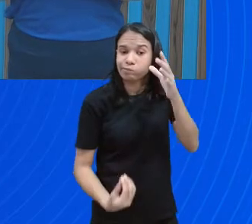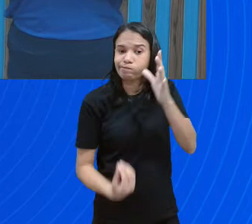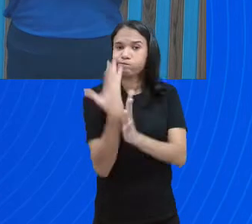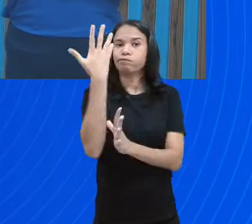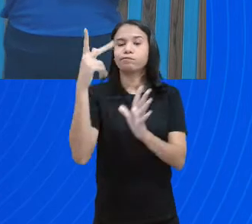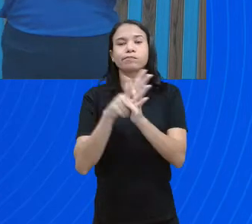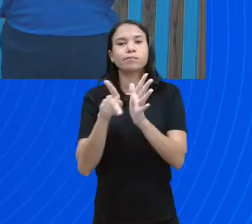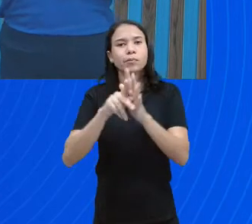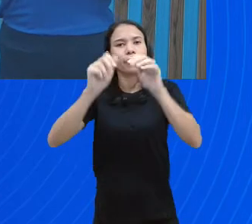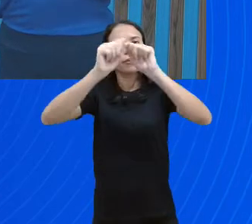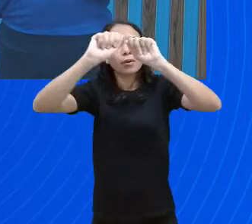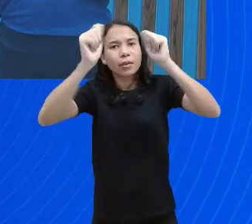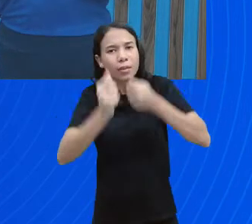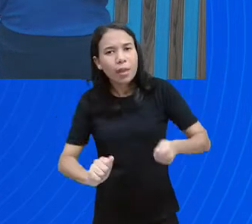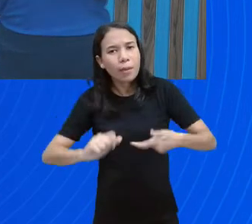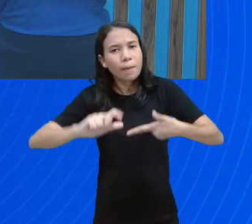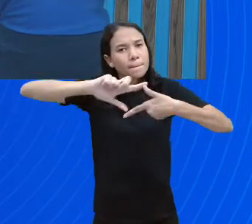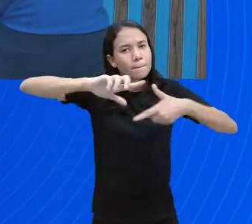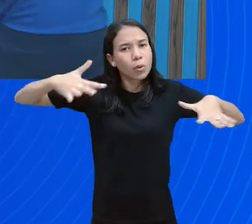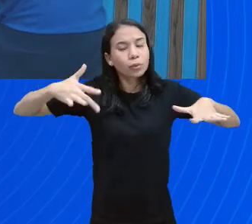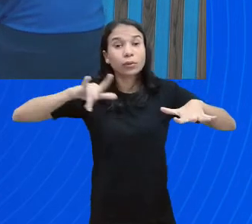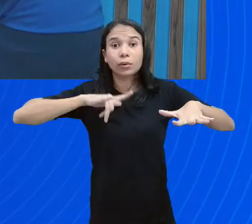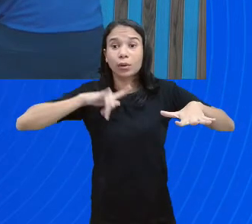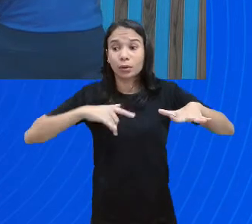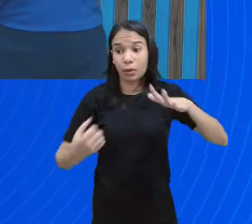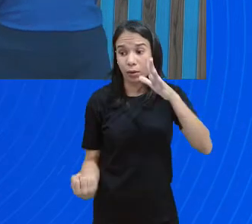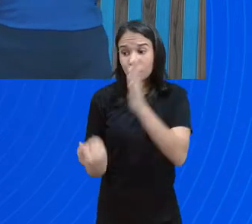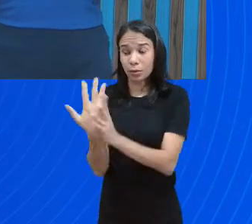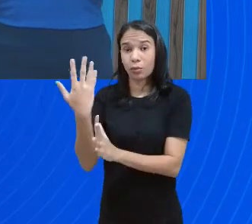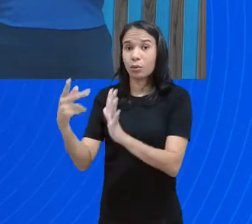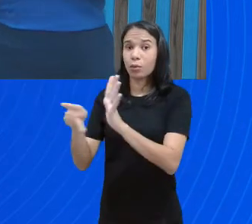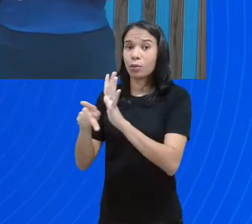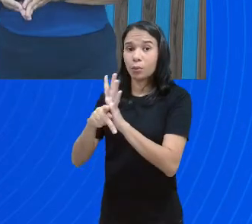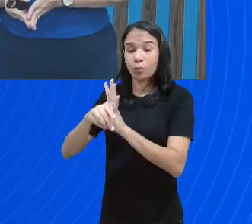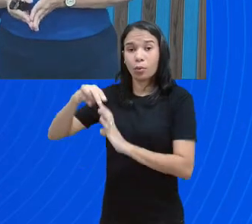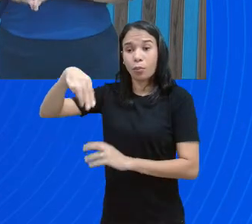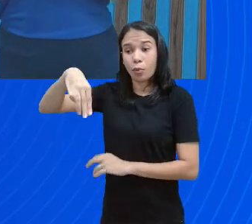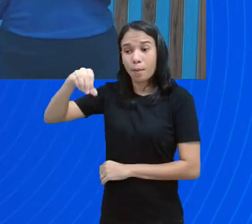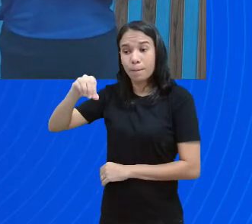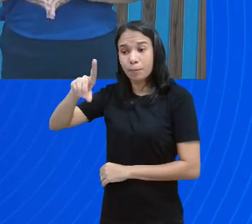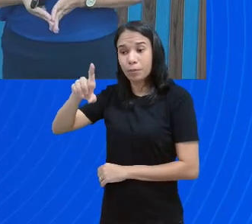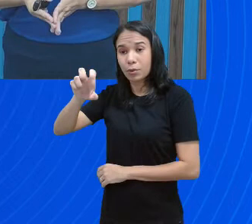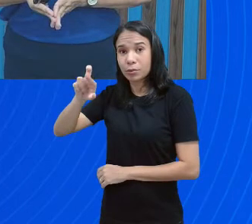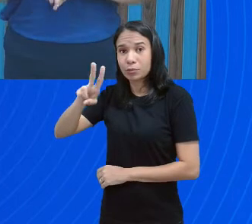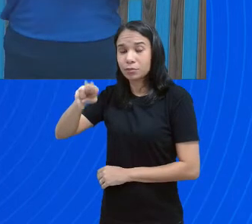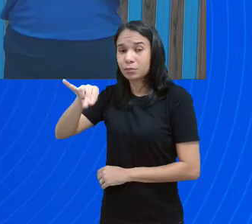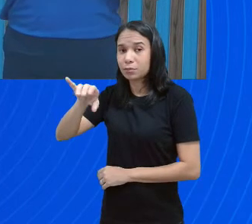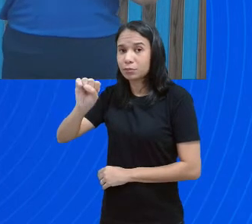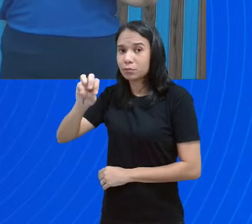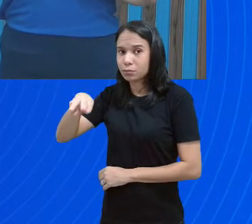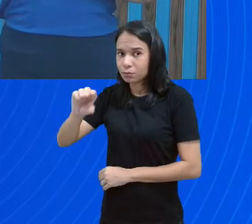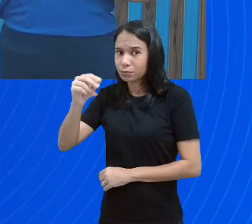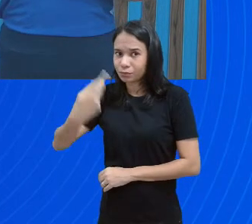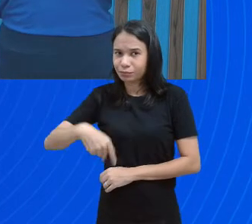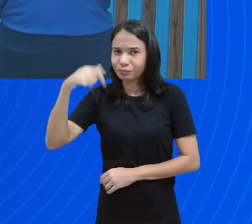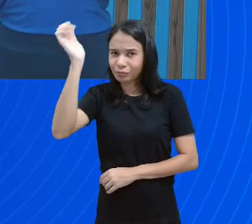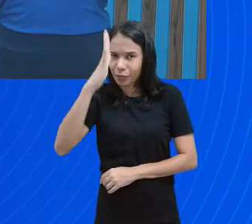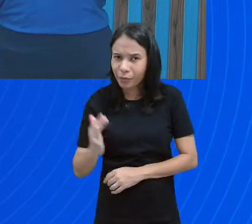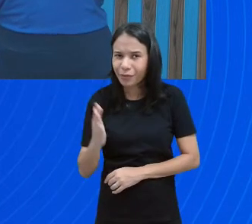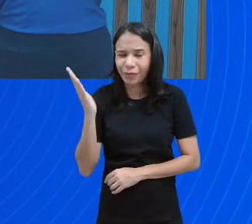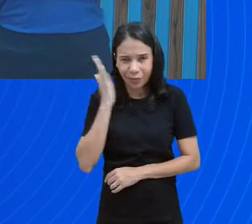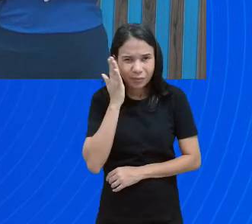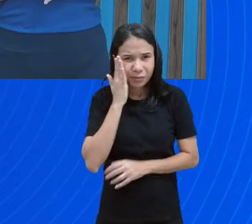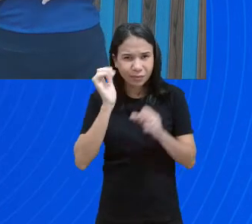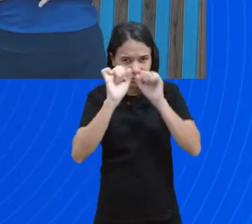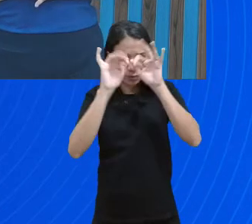moderna gerou o movimento do modernismo no Brasil. Espero que isso tenha